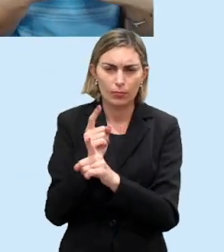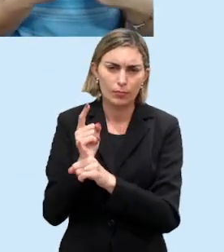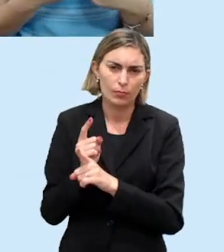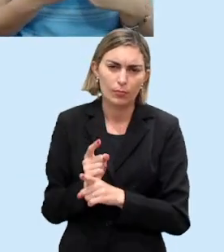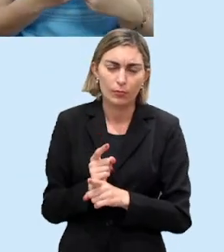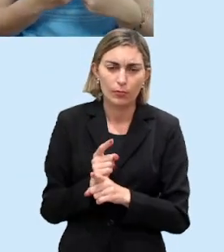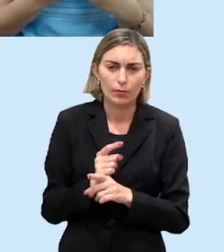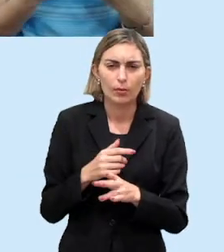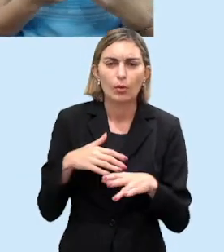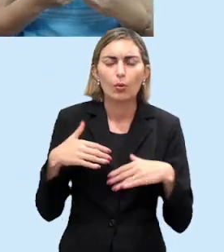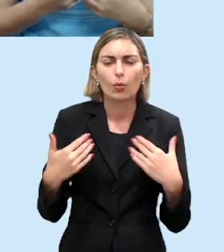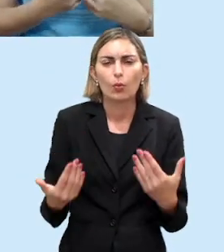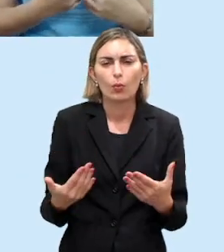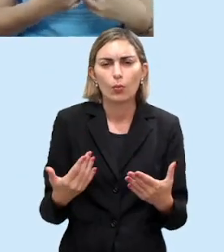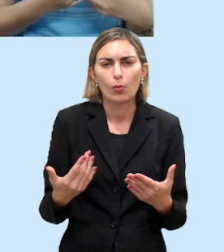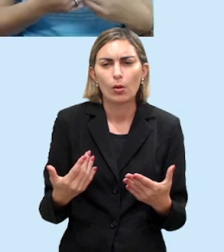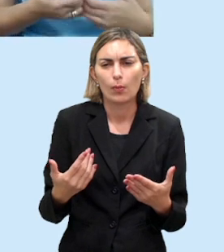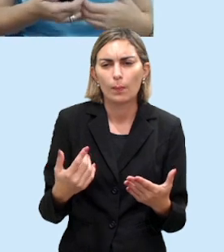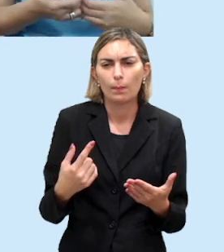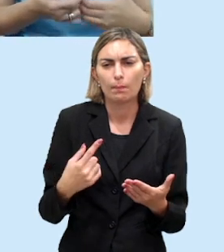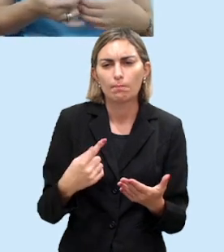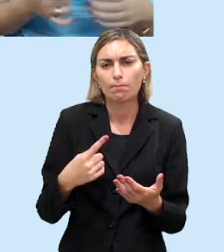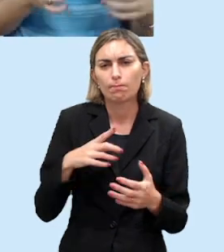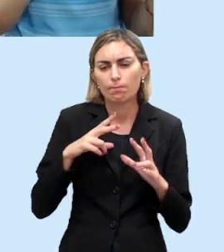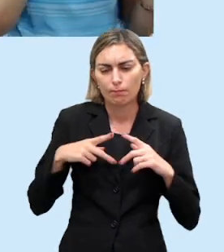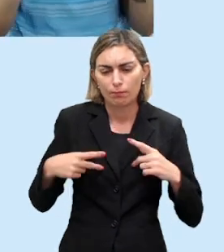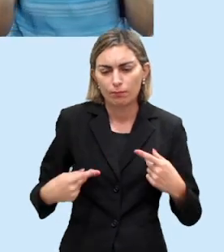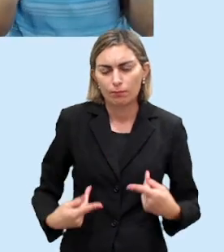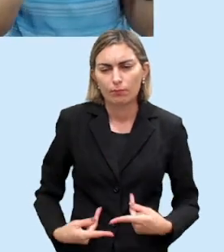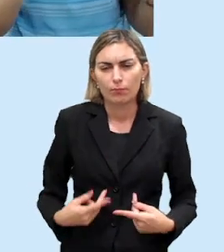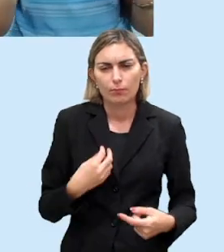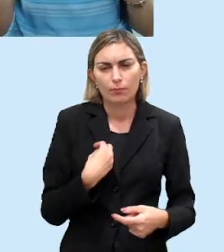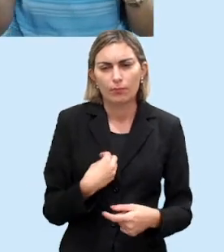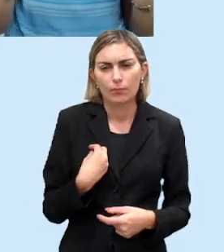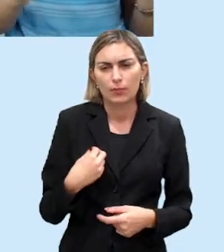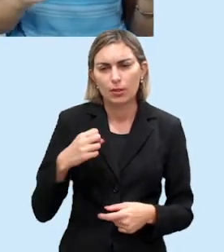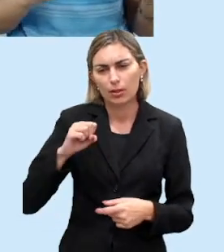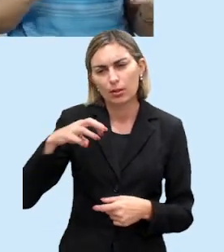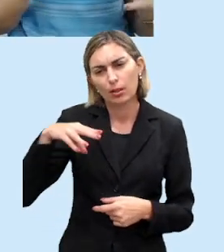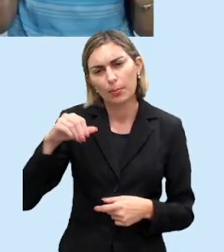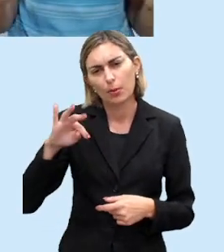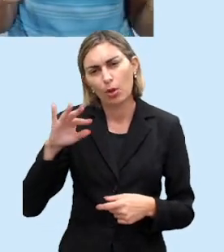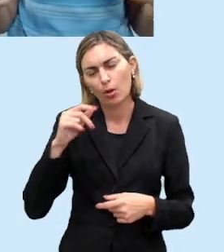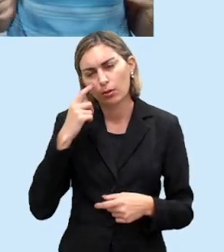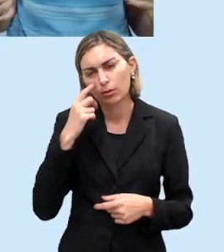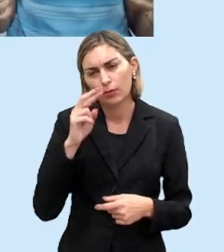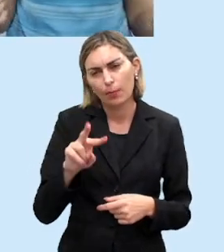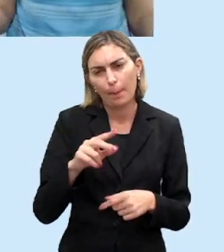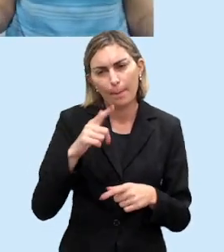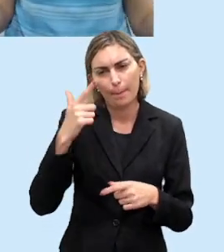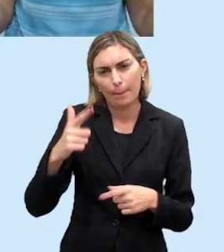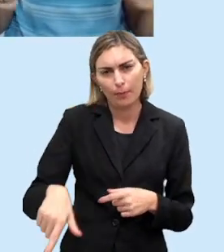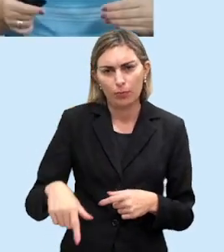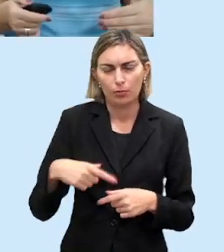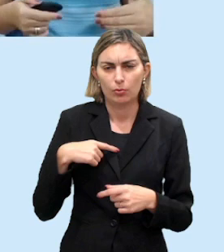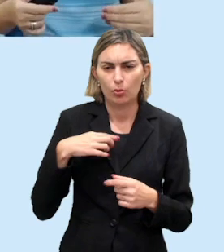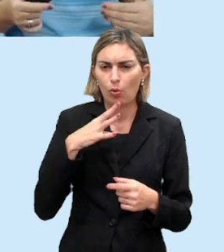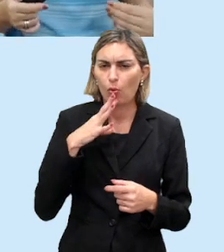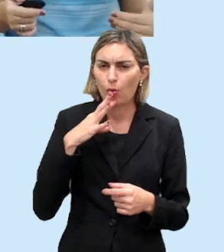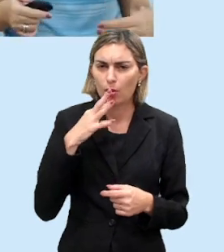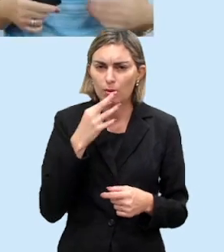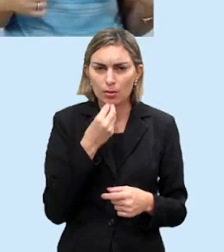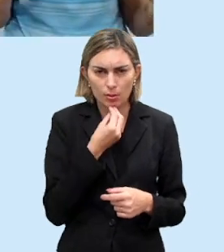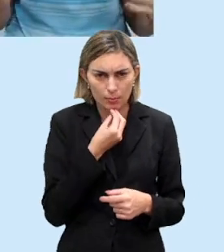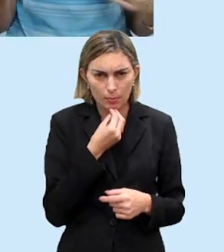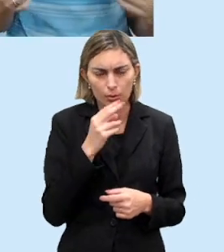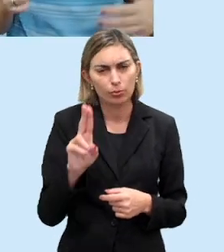qual é o grande embate que um ser humano está vivendo. Então veja que a semiótica ela está aí em mais de um campo do conhecimento, sendo